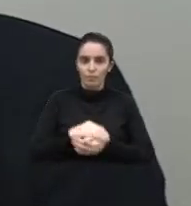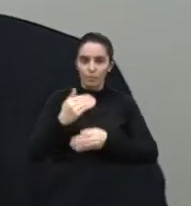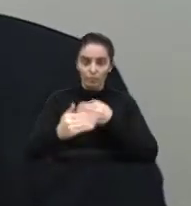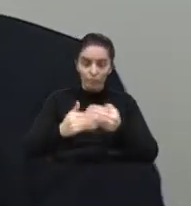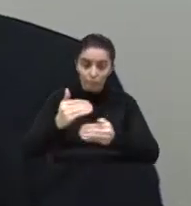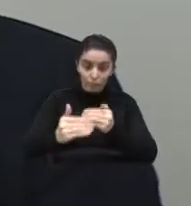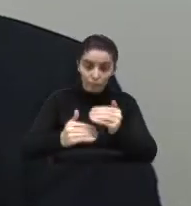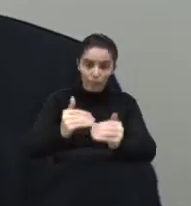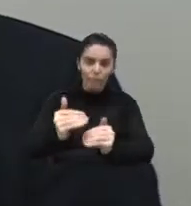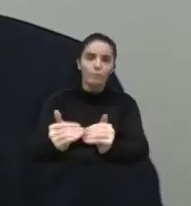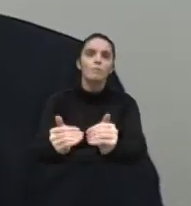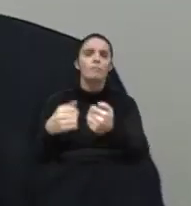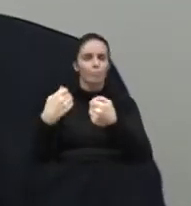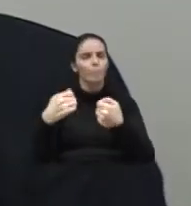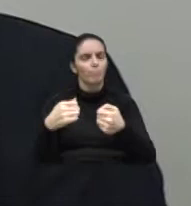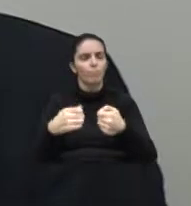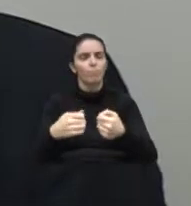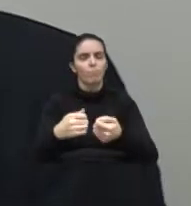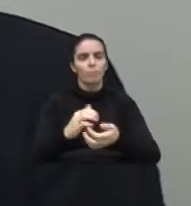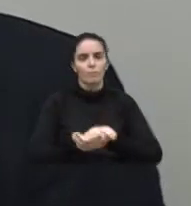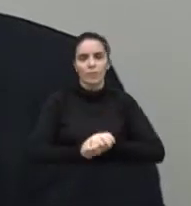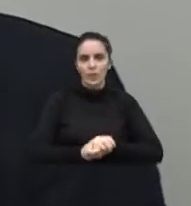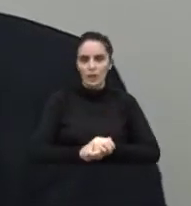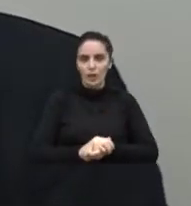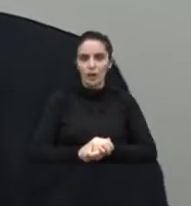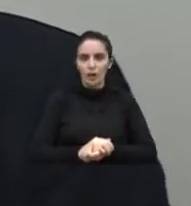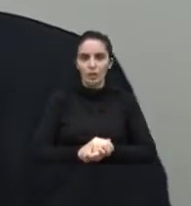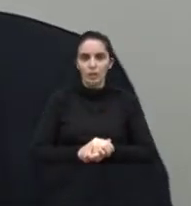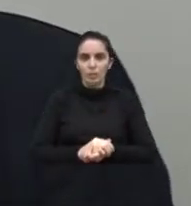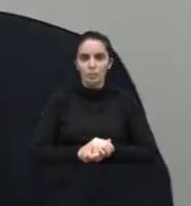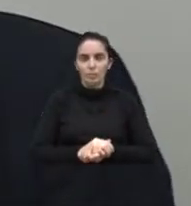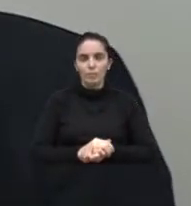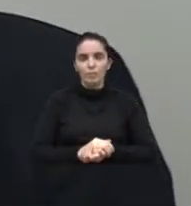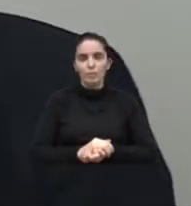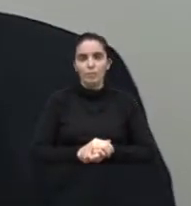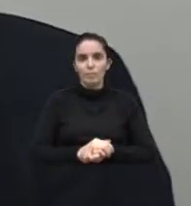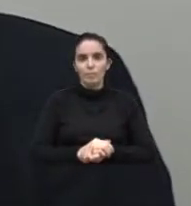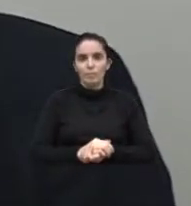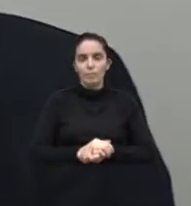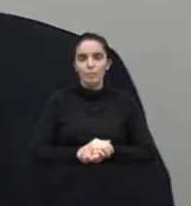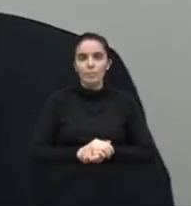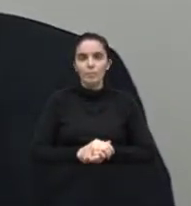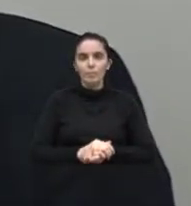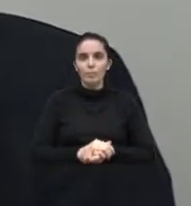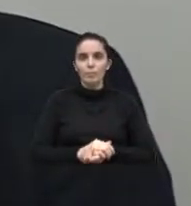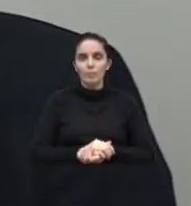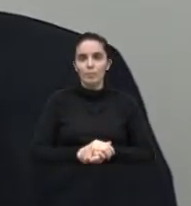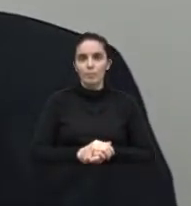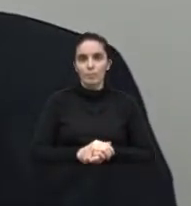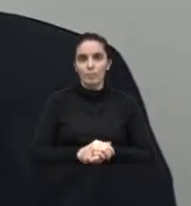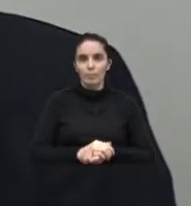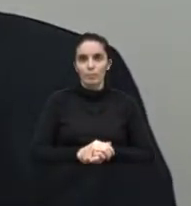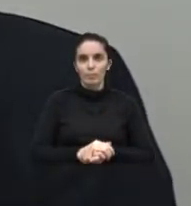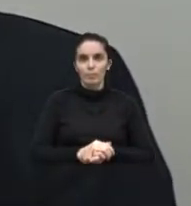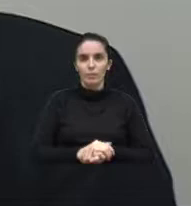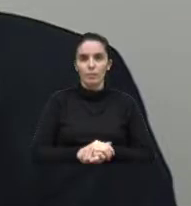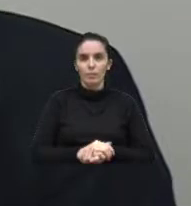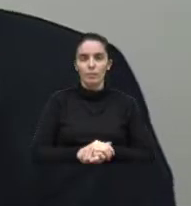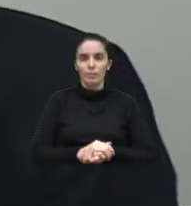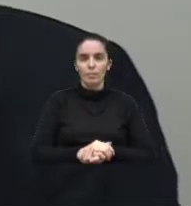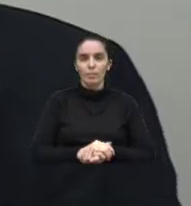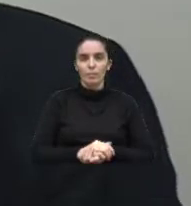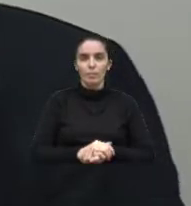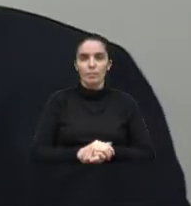continuar a existir. Então é uma injustiça isso parar essas notas de